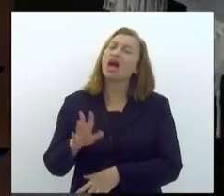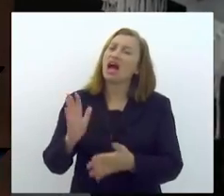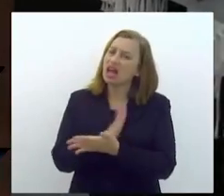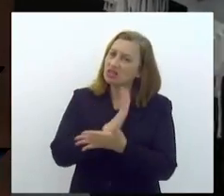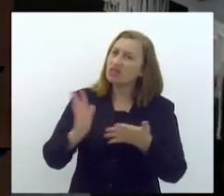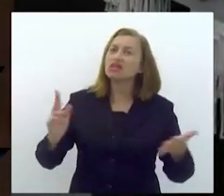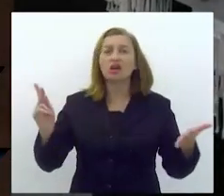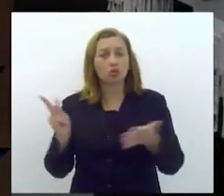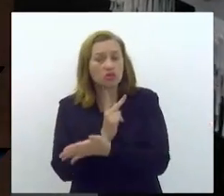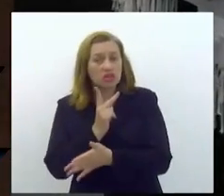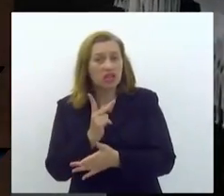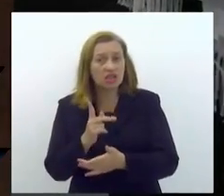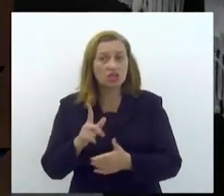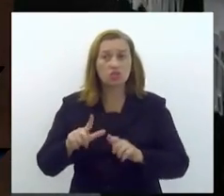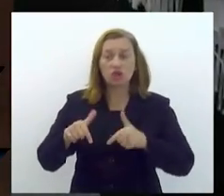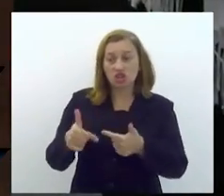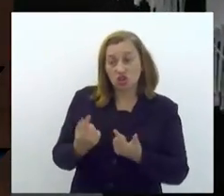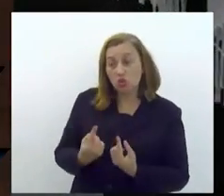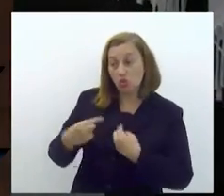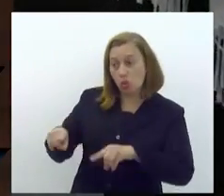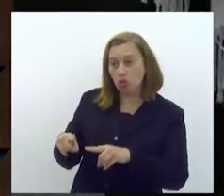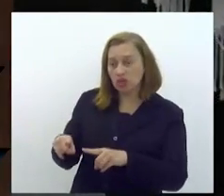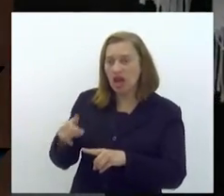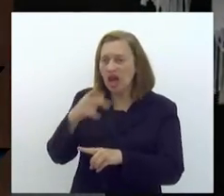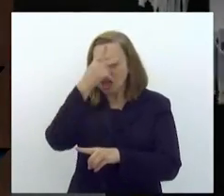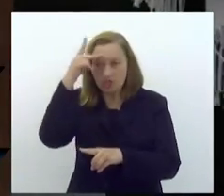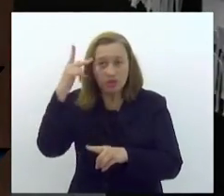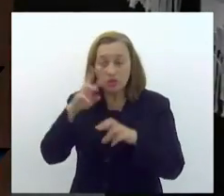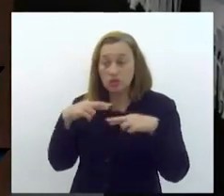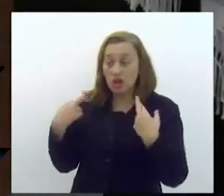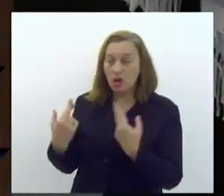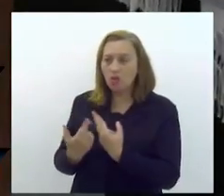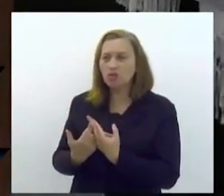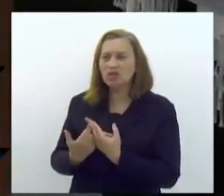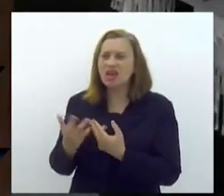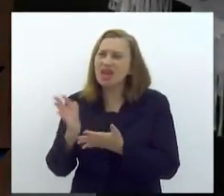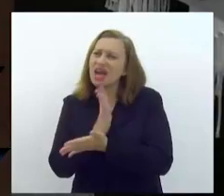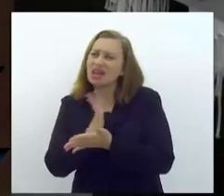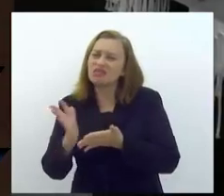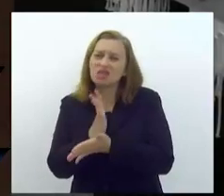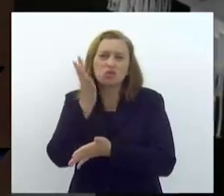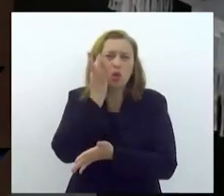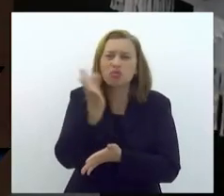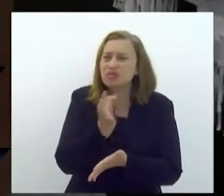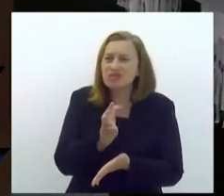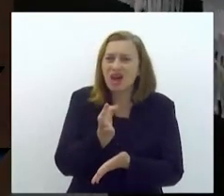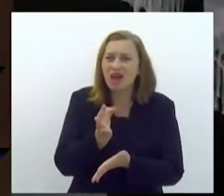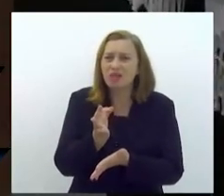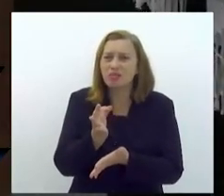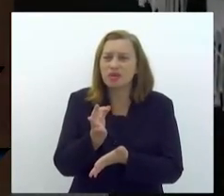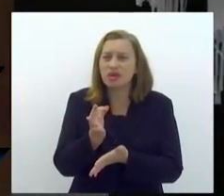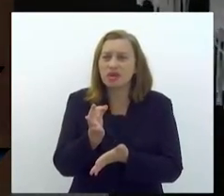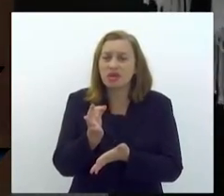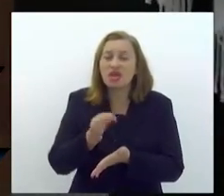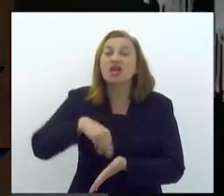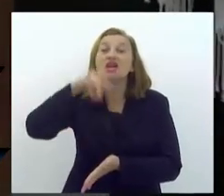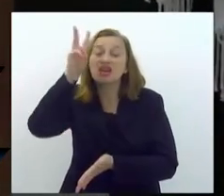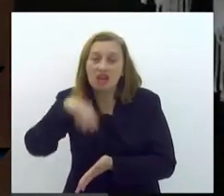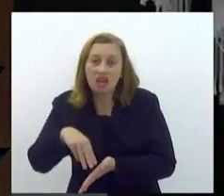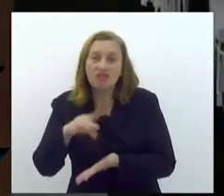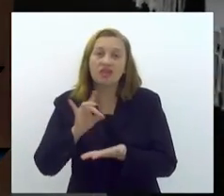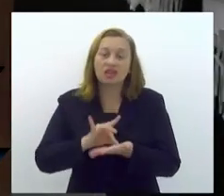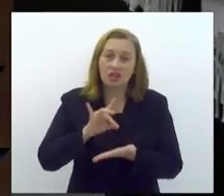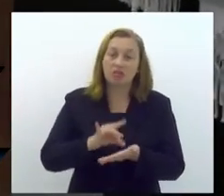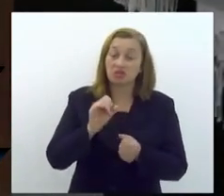alguma ação e as pessoas se unem se reúnem e muitas das vezes não sabe nem consegue fazer a leitura imediata do que